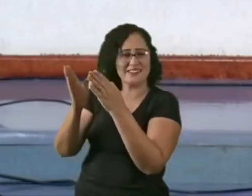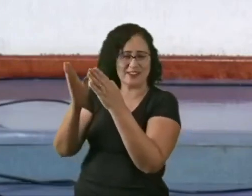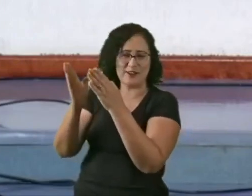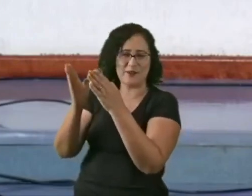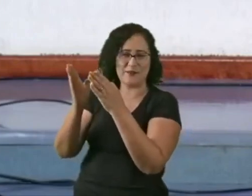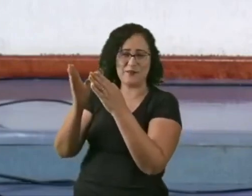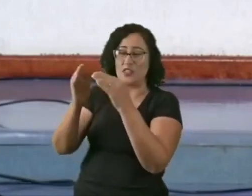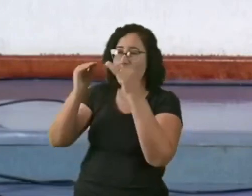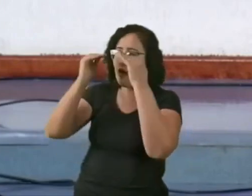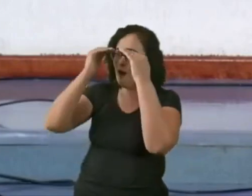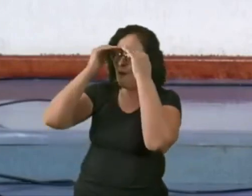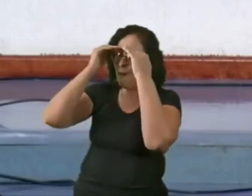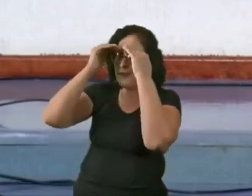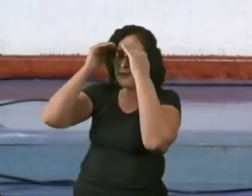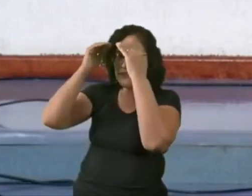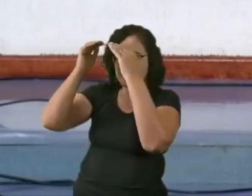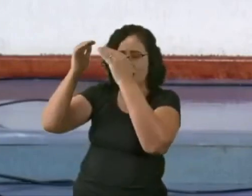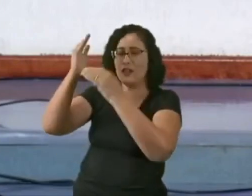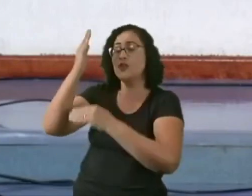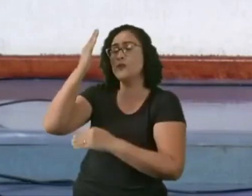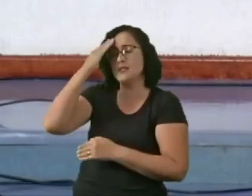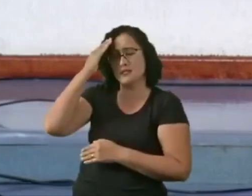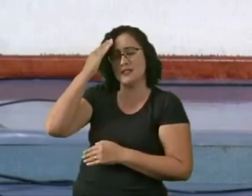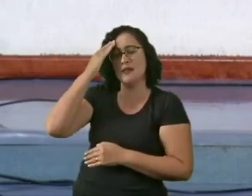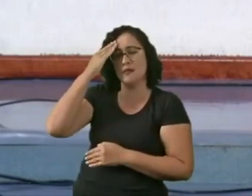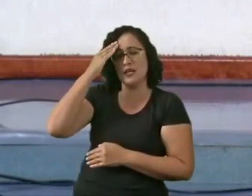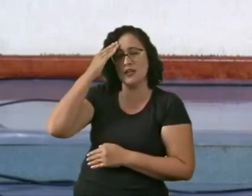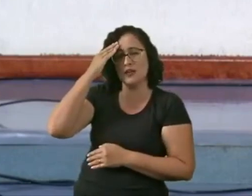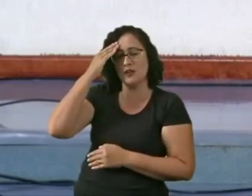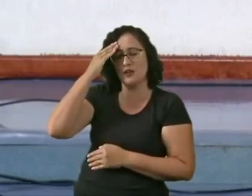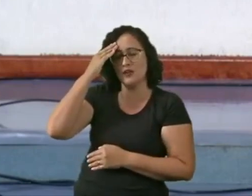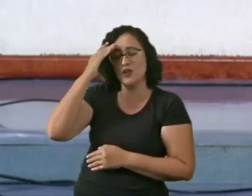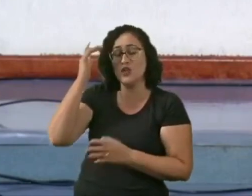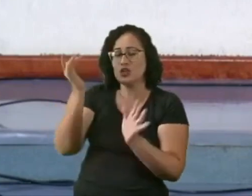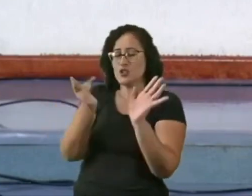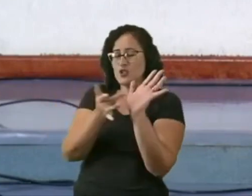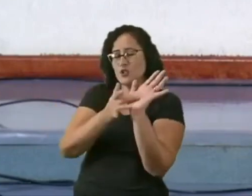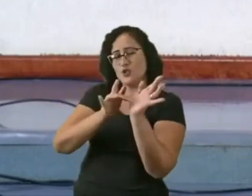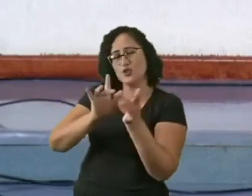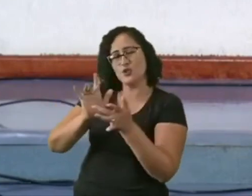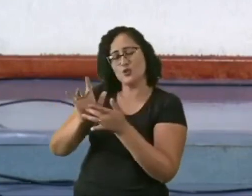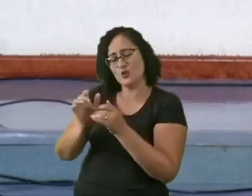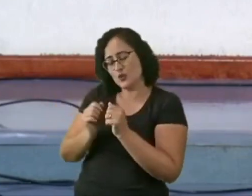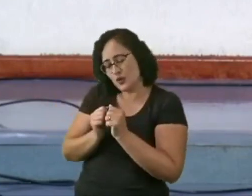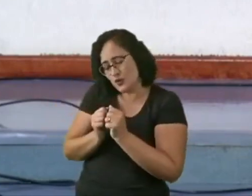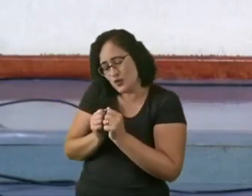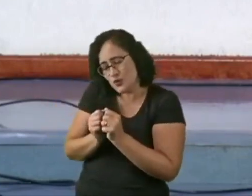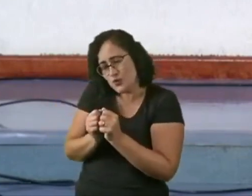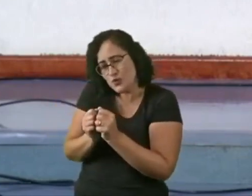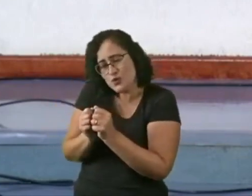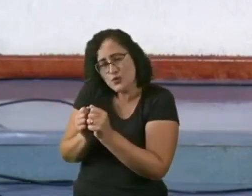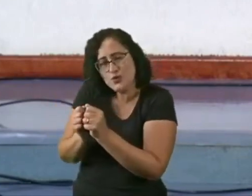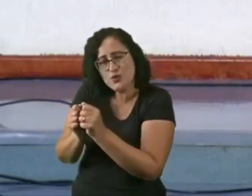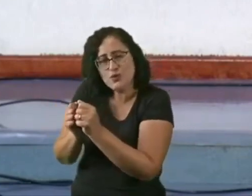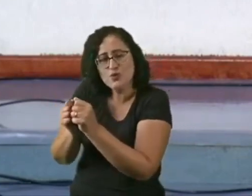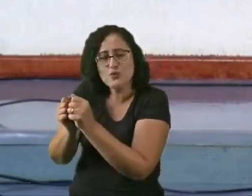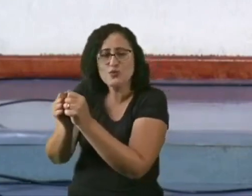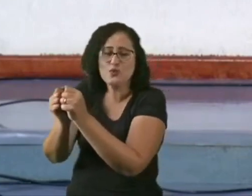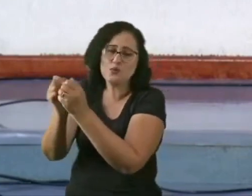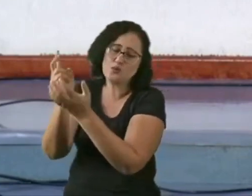sabendo quem está do teu lado, a pessoa de Jesus. Não tem, existe